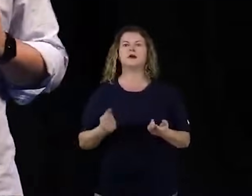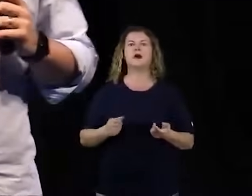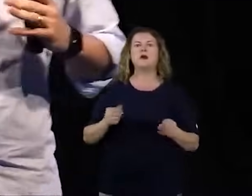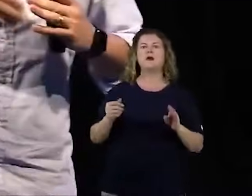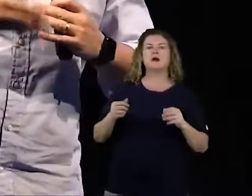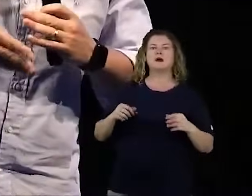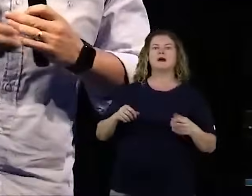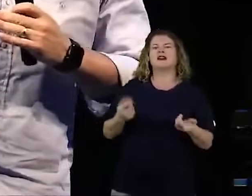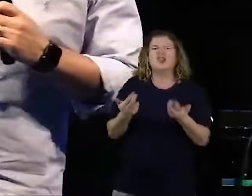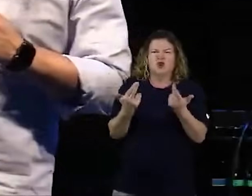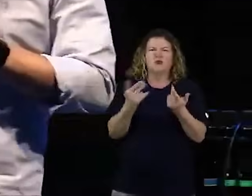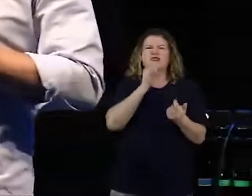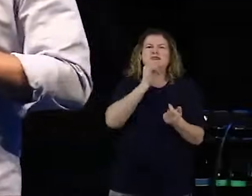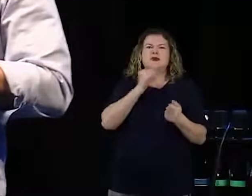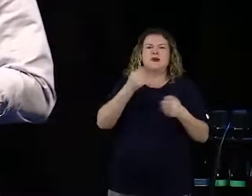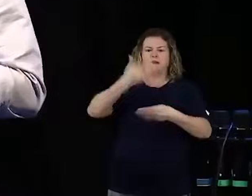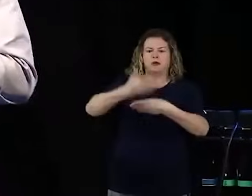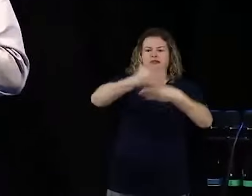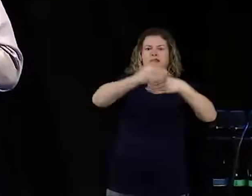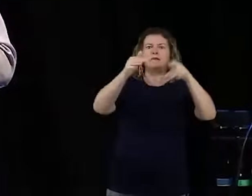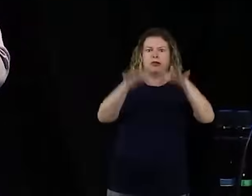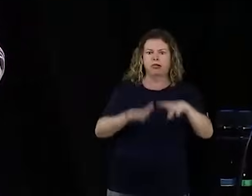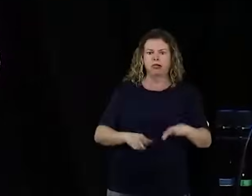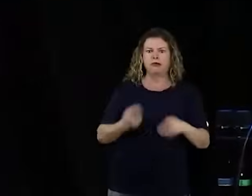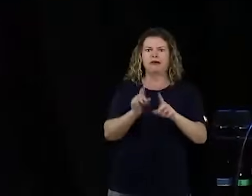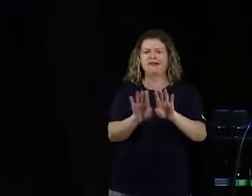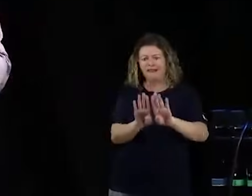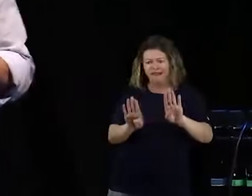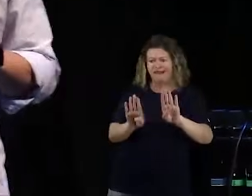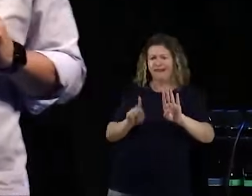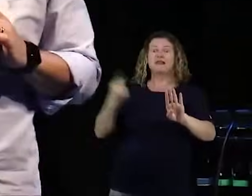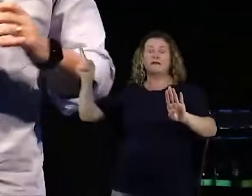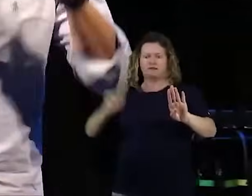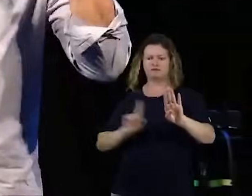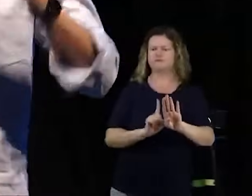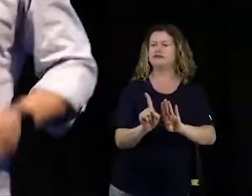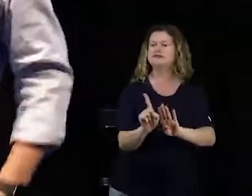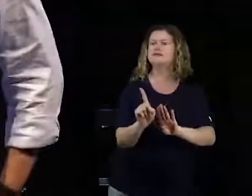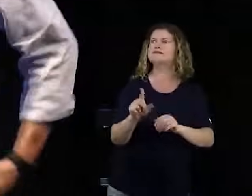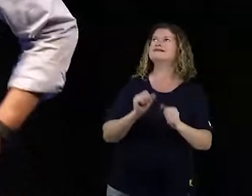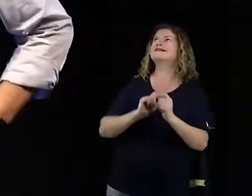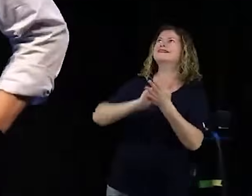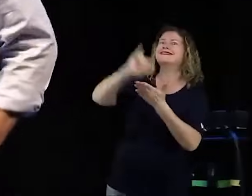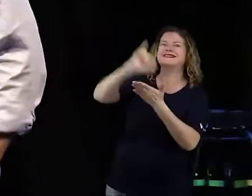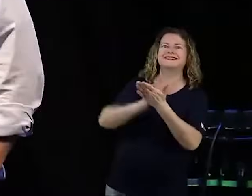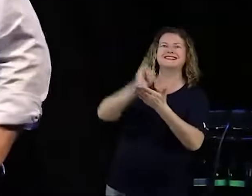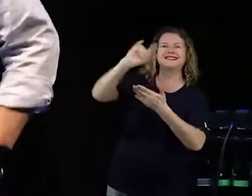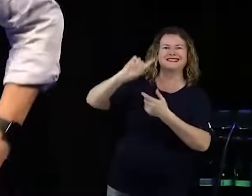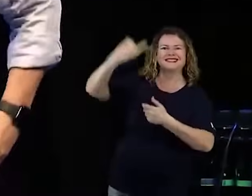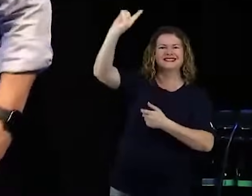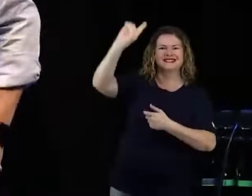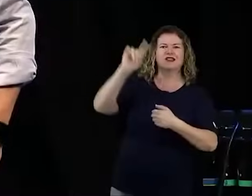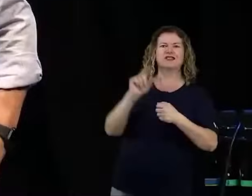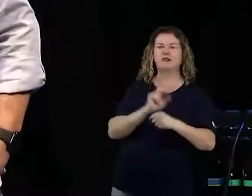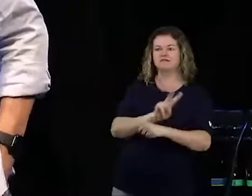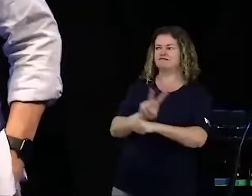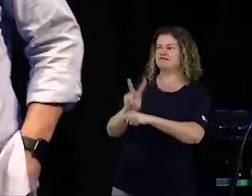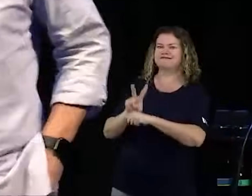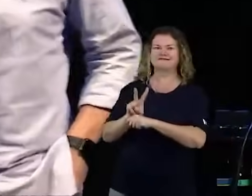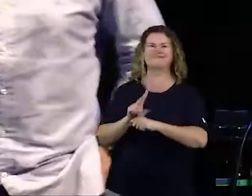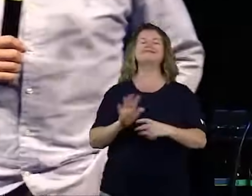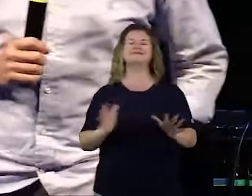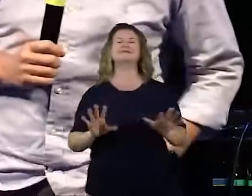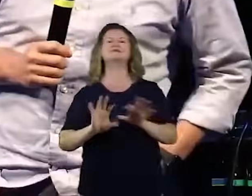isso pode ser impedido através de um intercessor tratamos sobre isso como falando de intercessão alianças